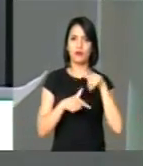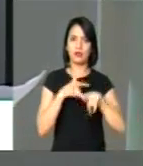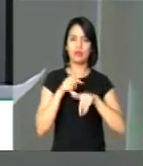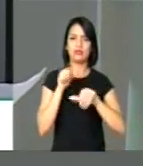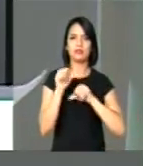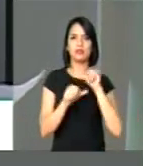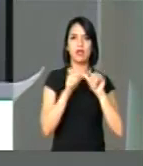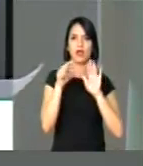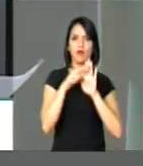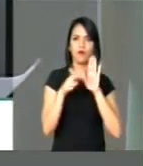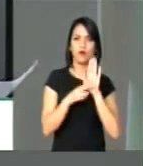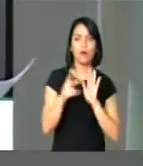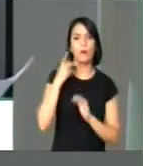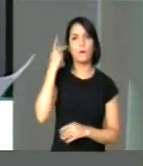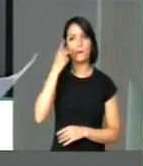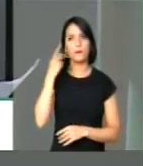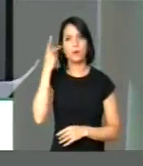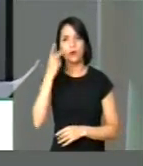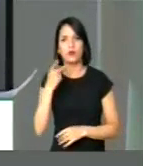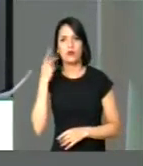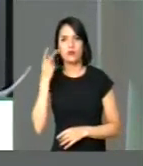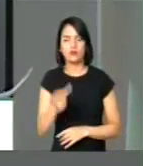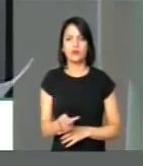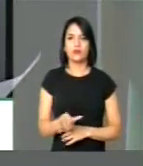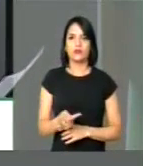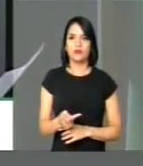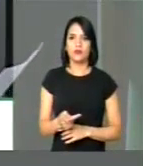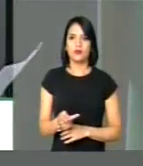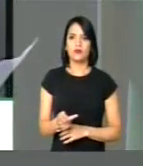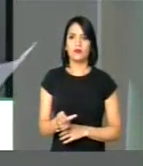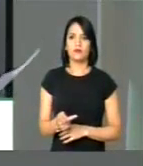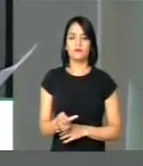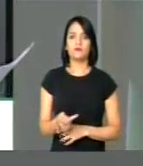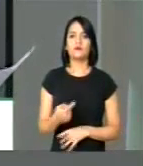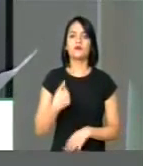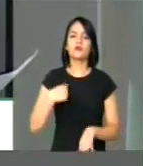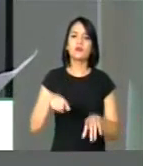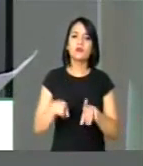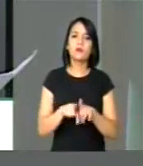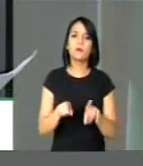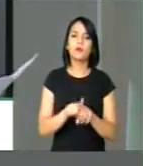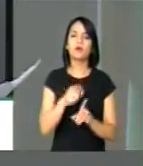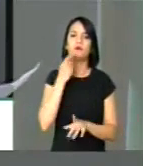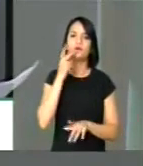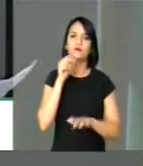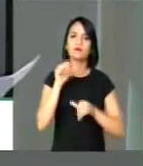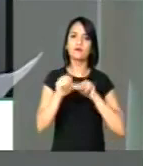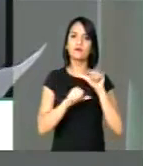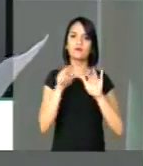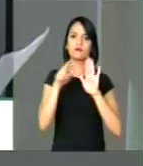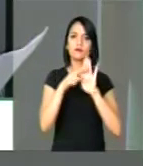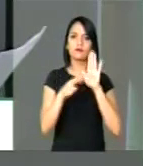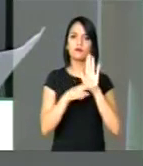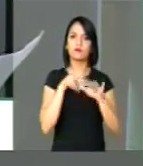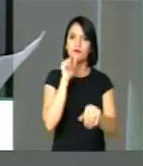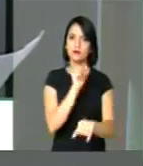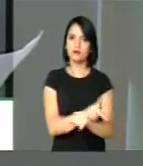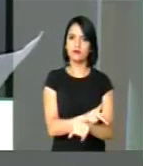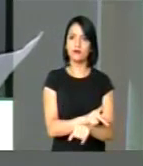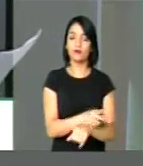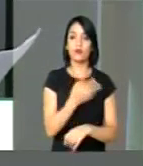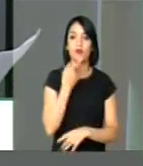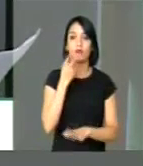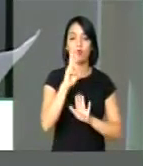reforma política, me ater aqui à reforma previdenciária. Dizer que o relator